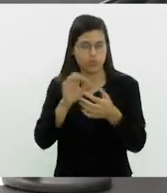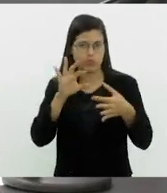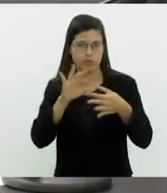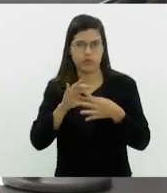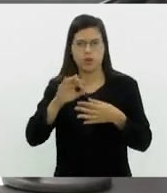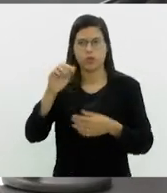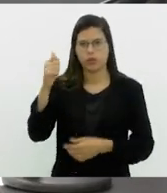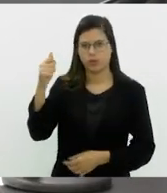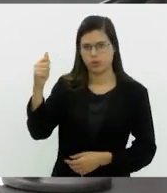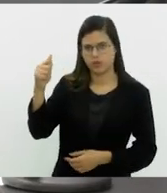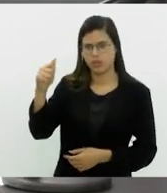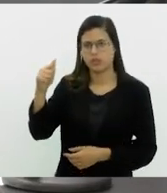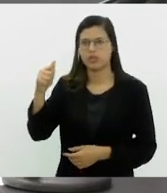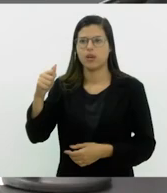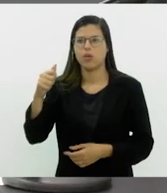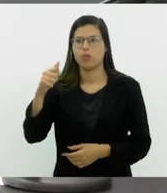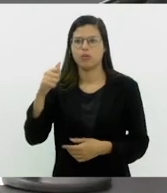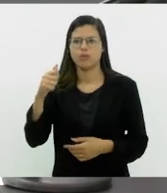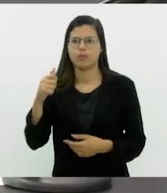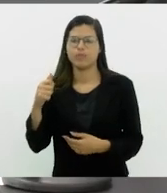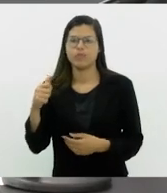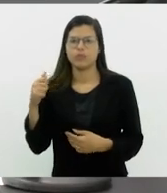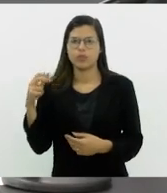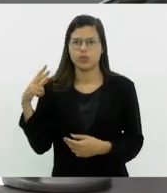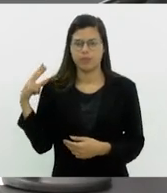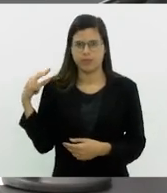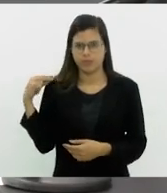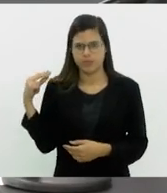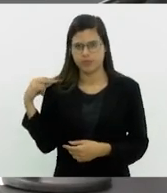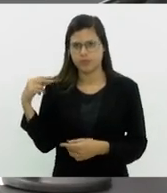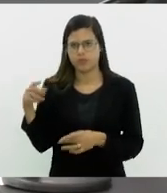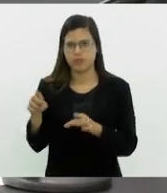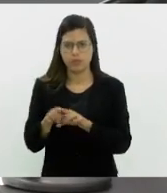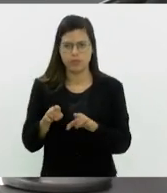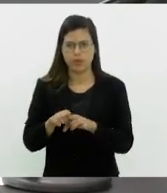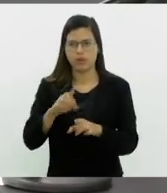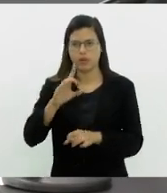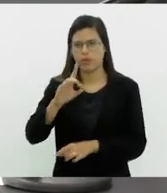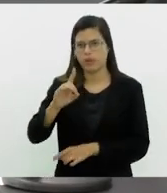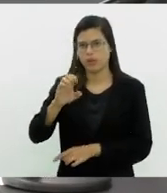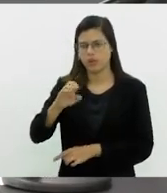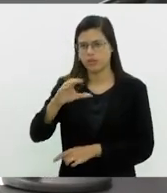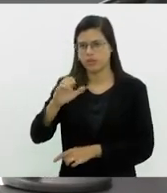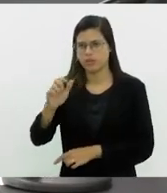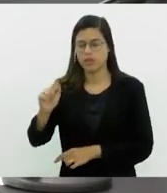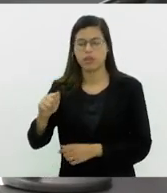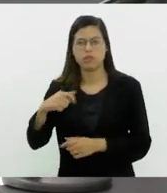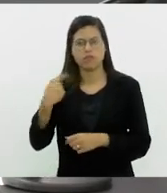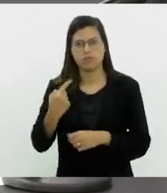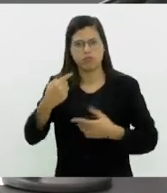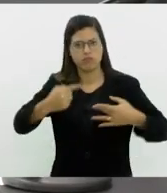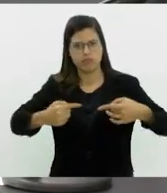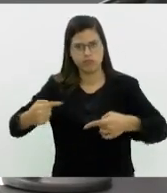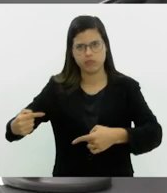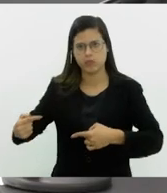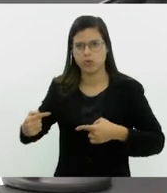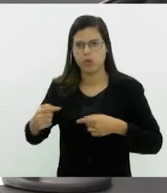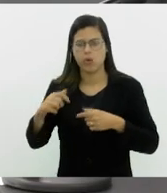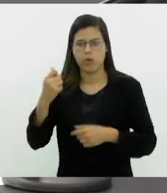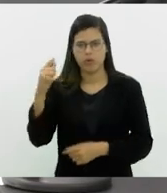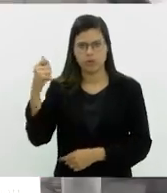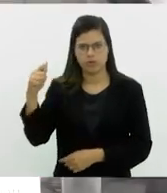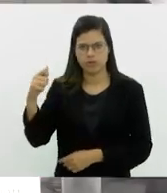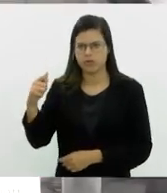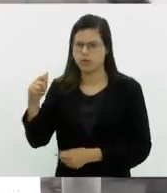DECEA também, na época, nós discutimos, e, claro, com as associações de moradores, vários que estavam naquele TAC, inclusive a